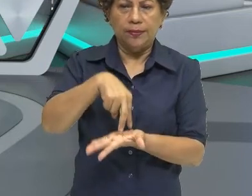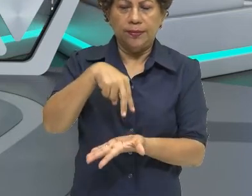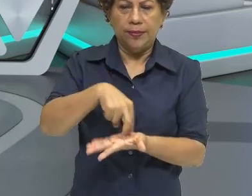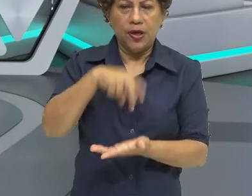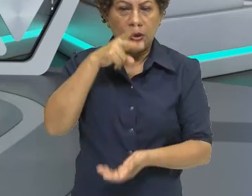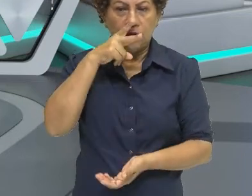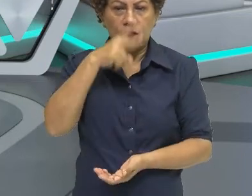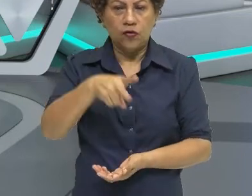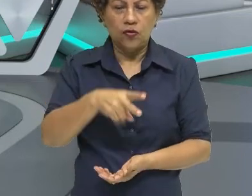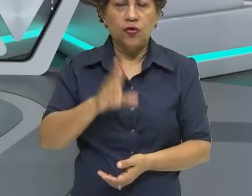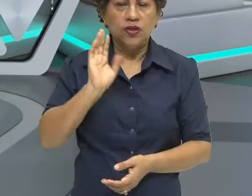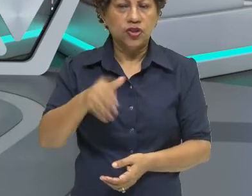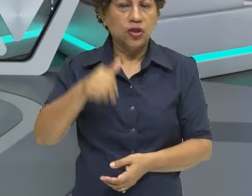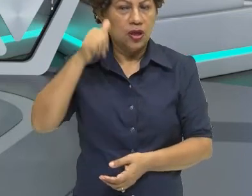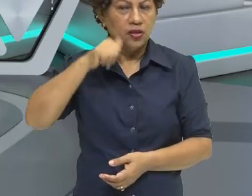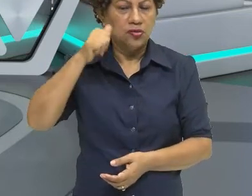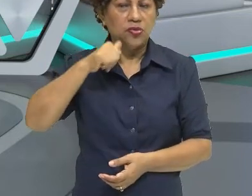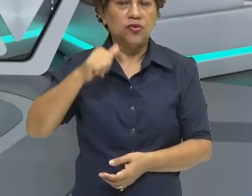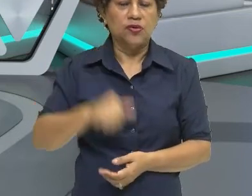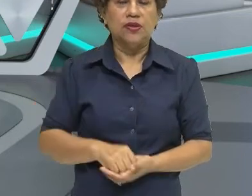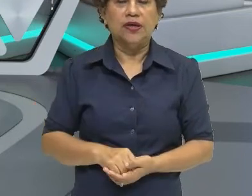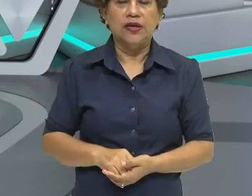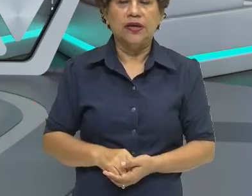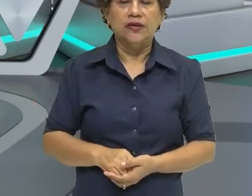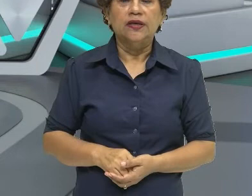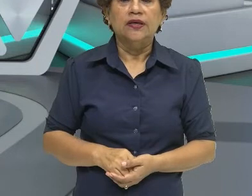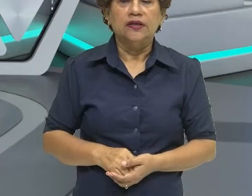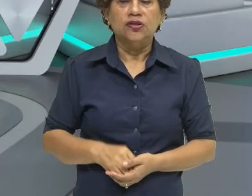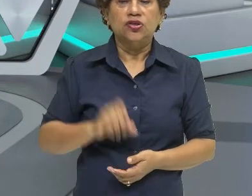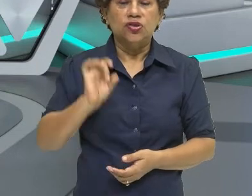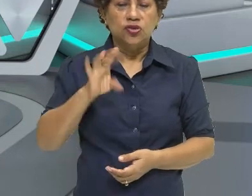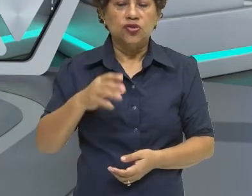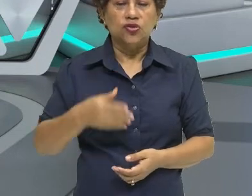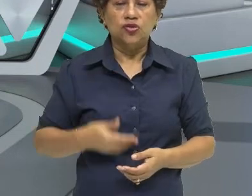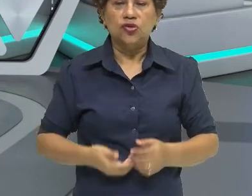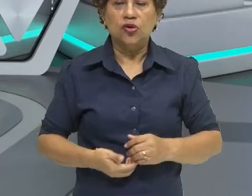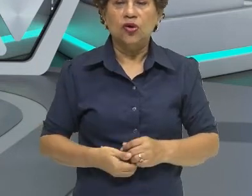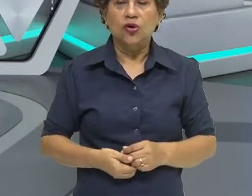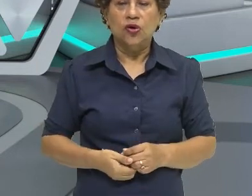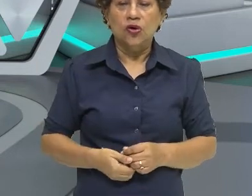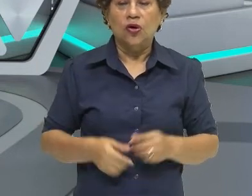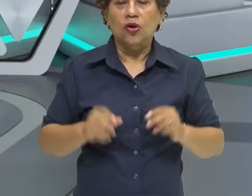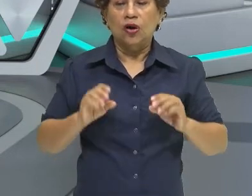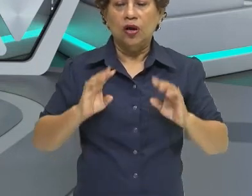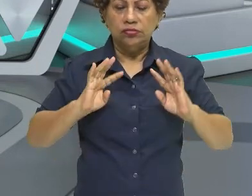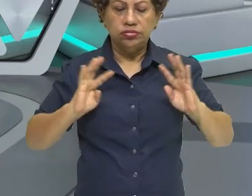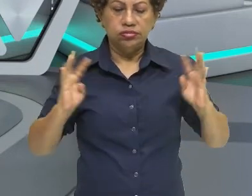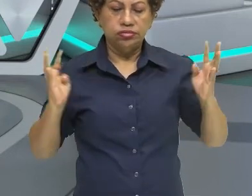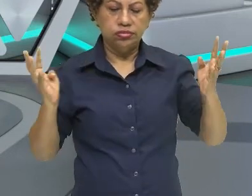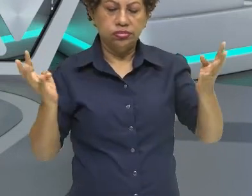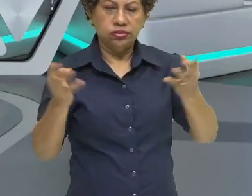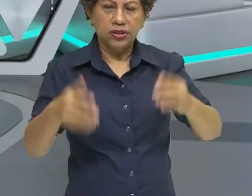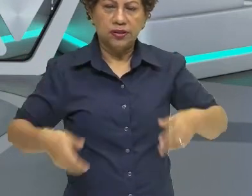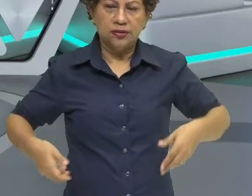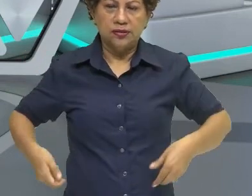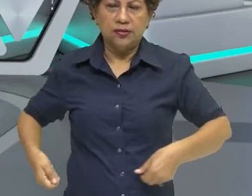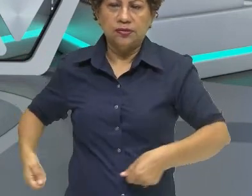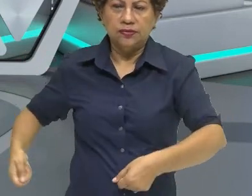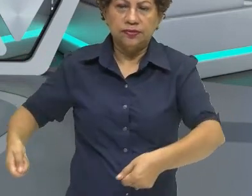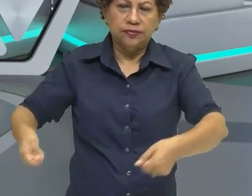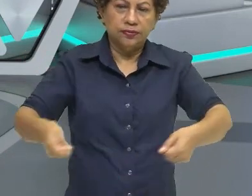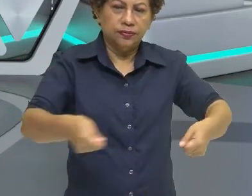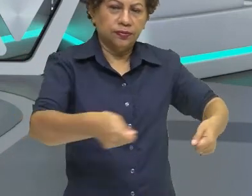força, as mulheres dão as voltas soltas, utilizam, as vestimentas. Então, existem